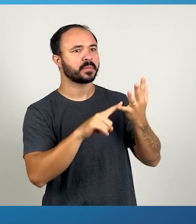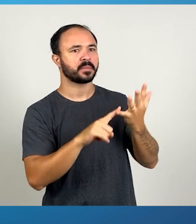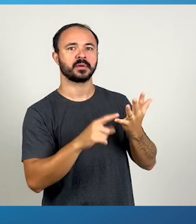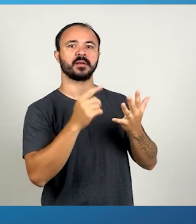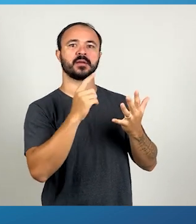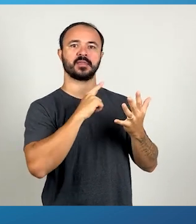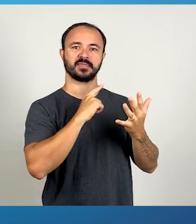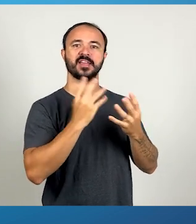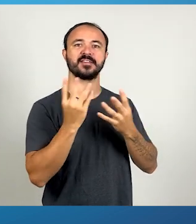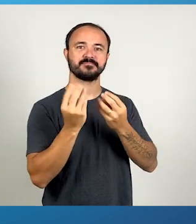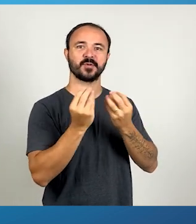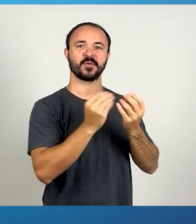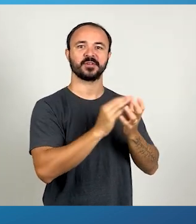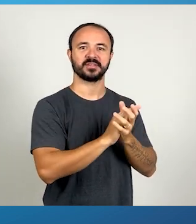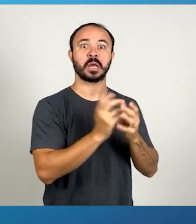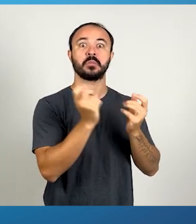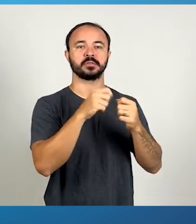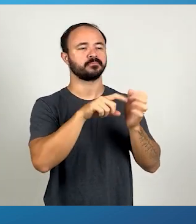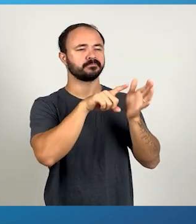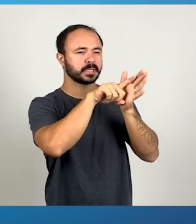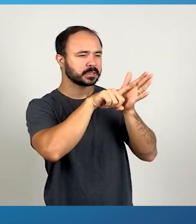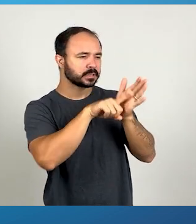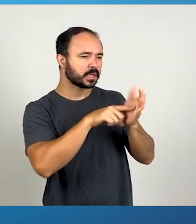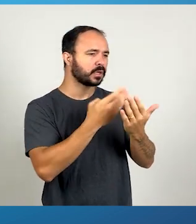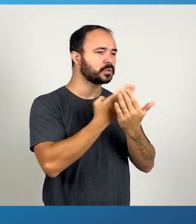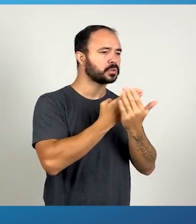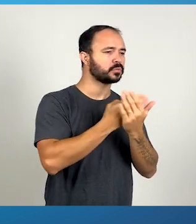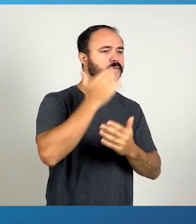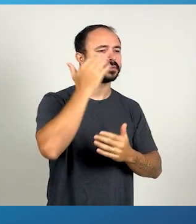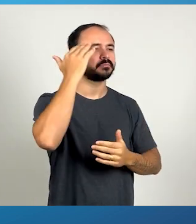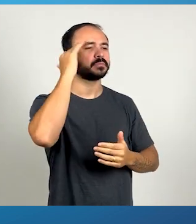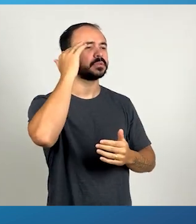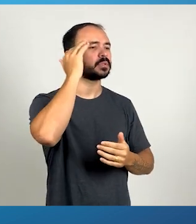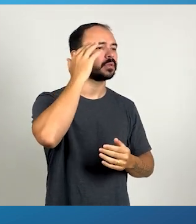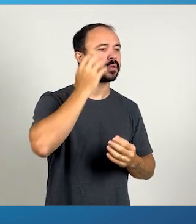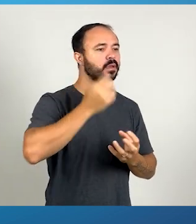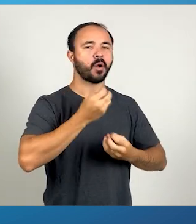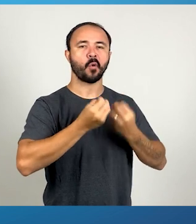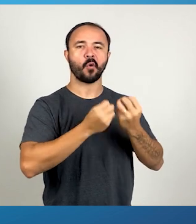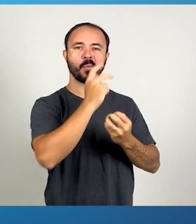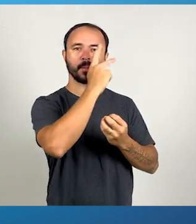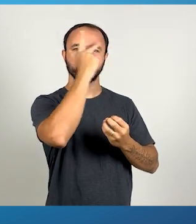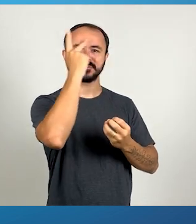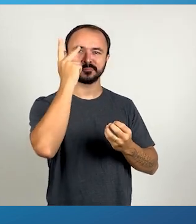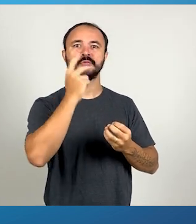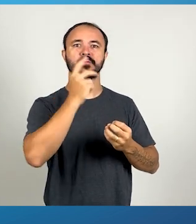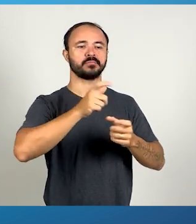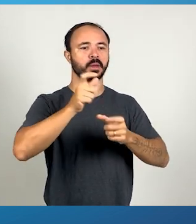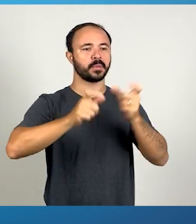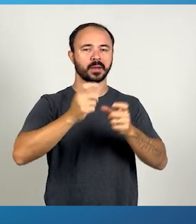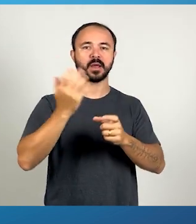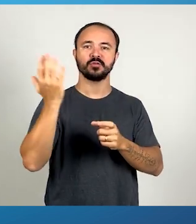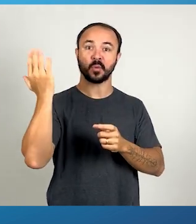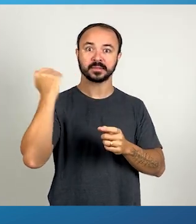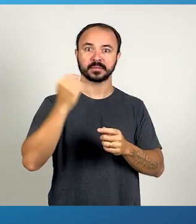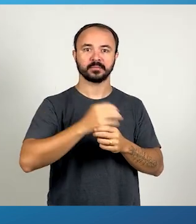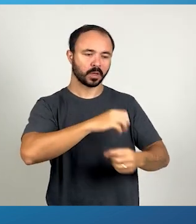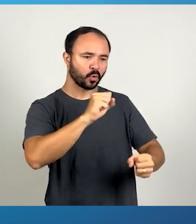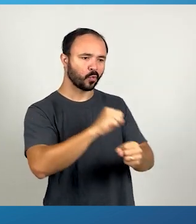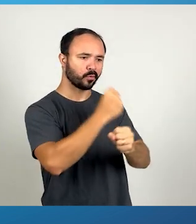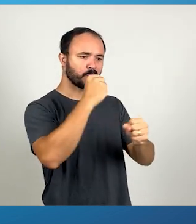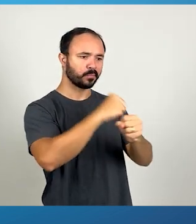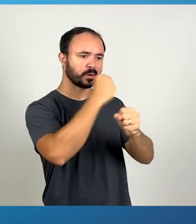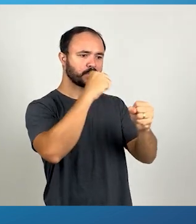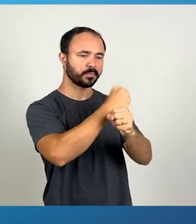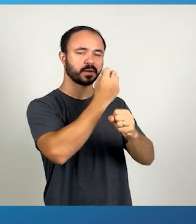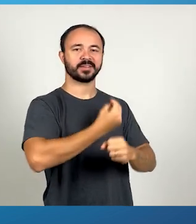estudar essas estruturas para entender como as pessoas construíam e viviam. E eu botei essa imagem das pirâmides